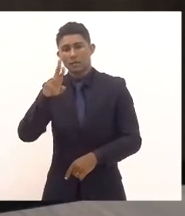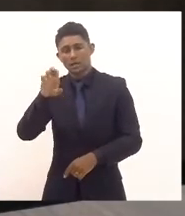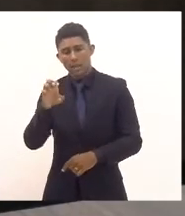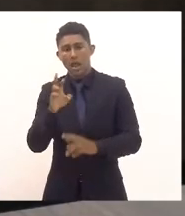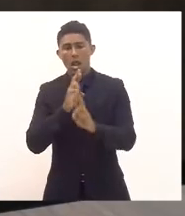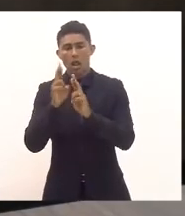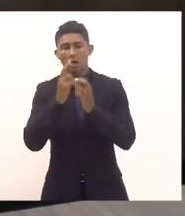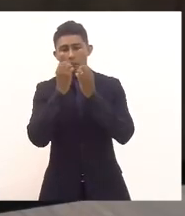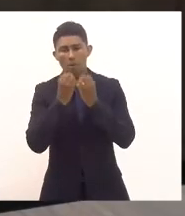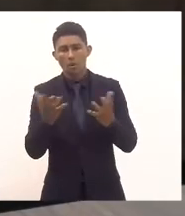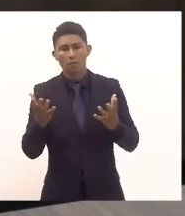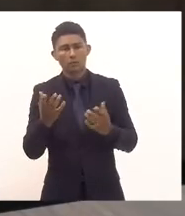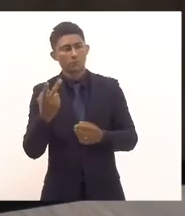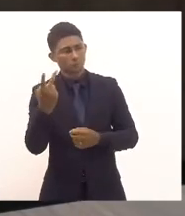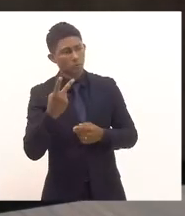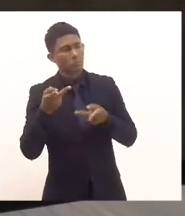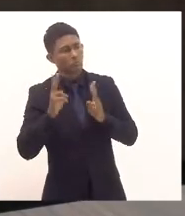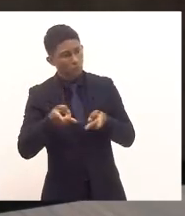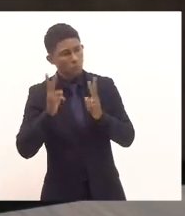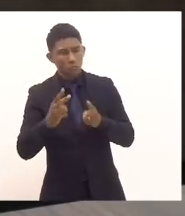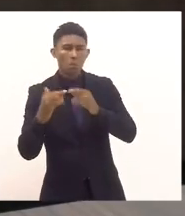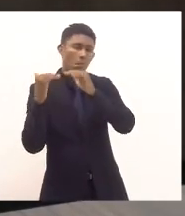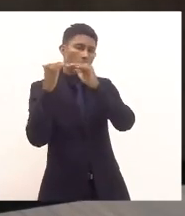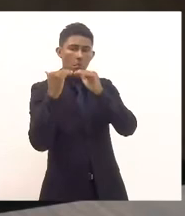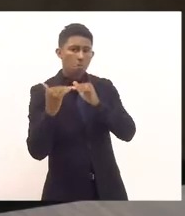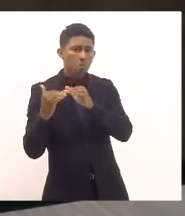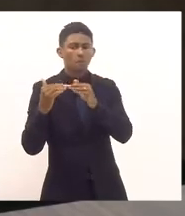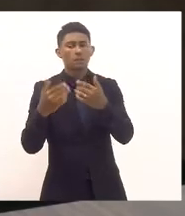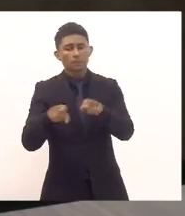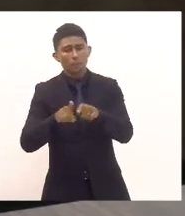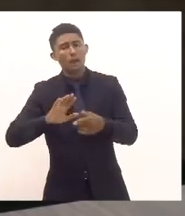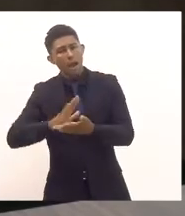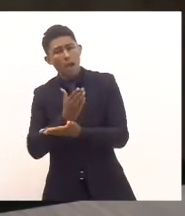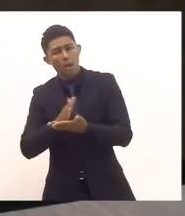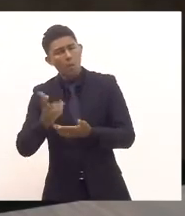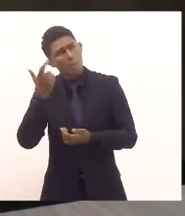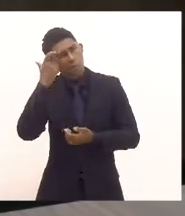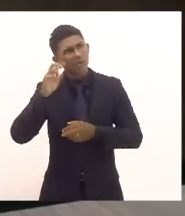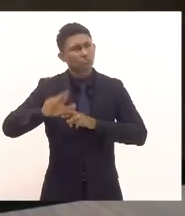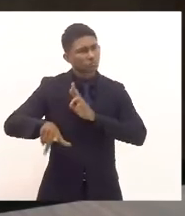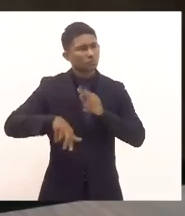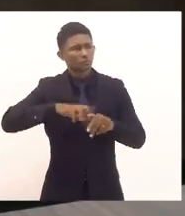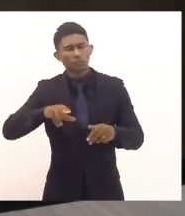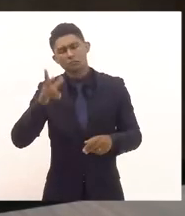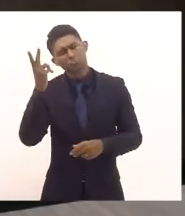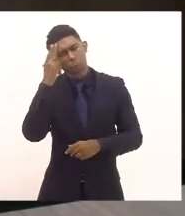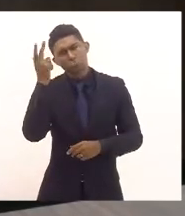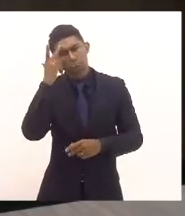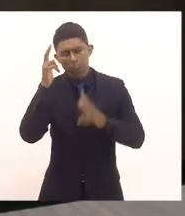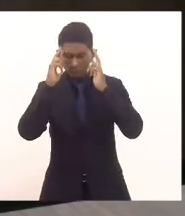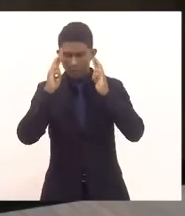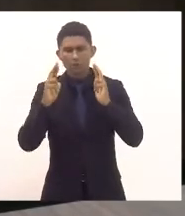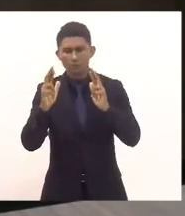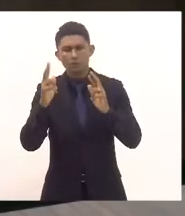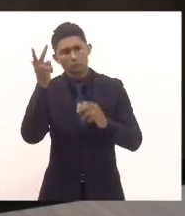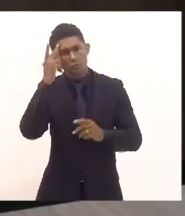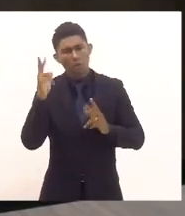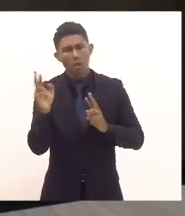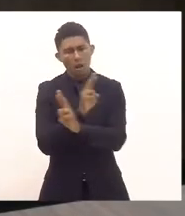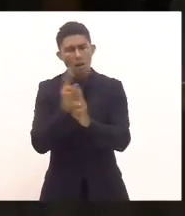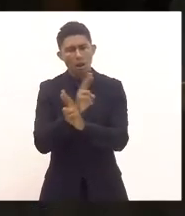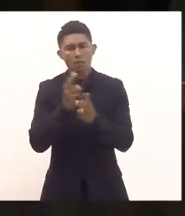sempre esteve vamos continuar tendo muitas convergências vamos continuar tendo algumas divergências e nos respeitando e nos relacionamos aqui no Parlamento